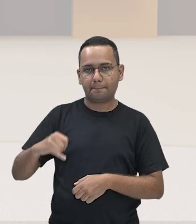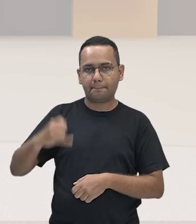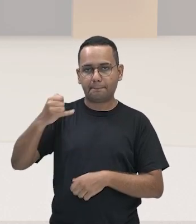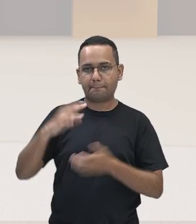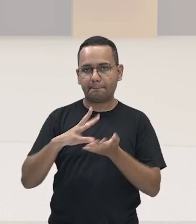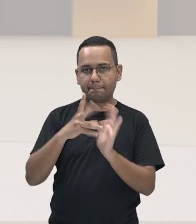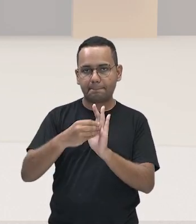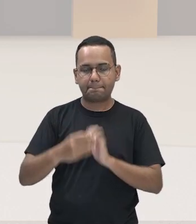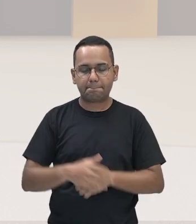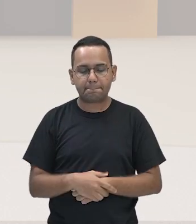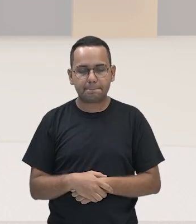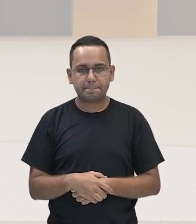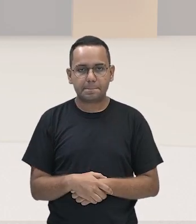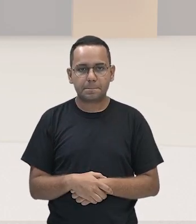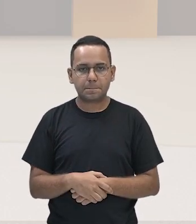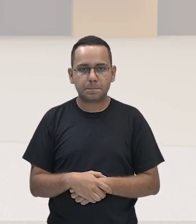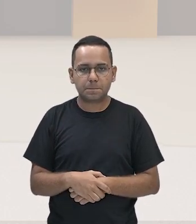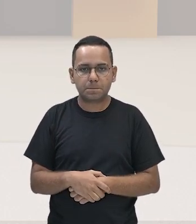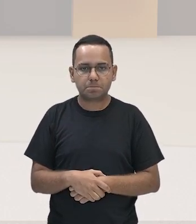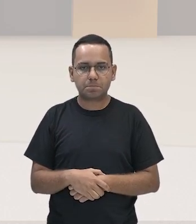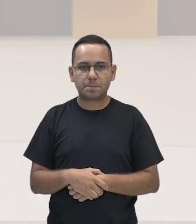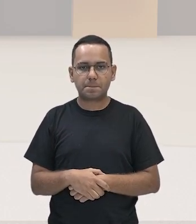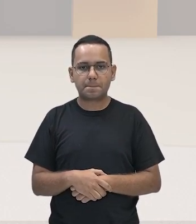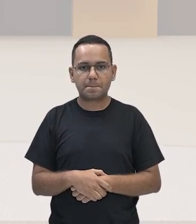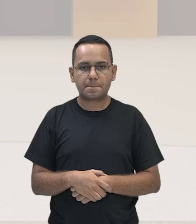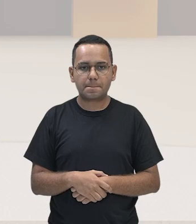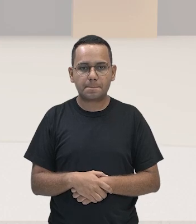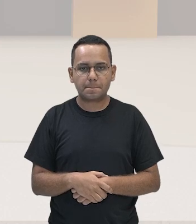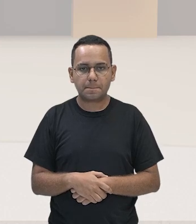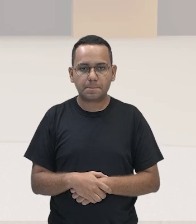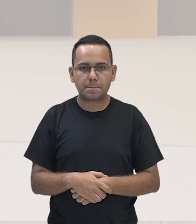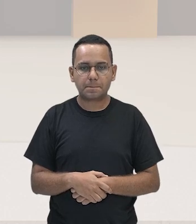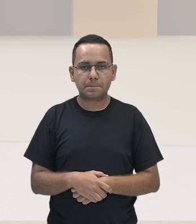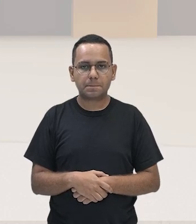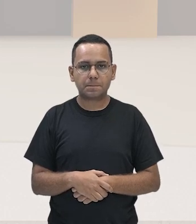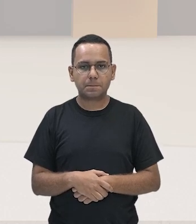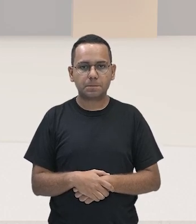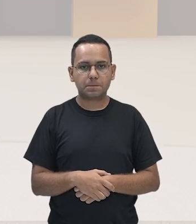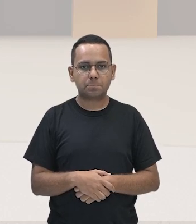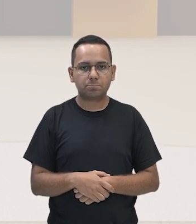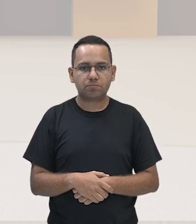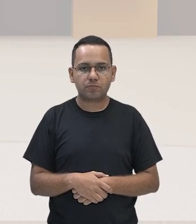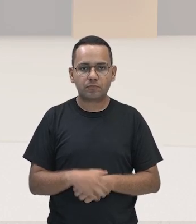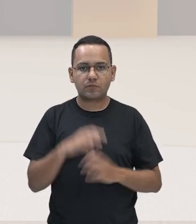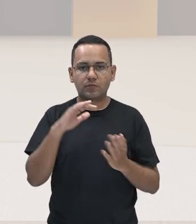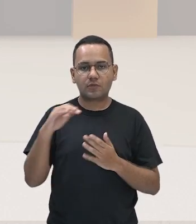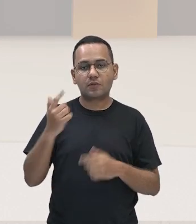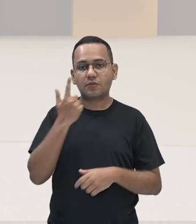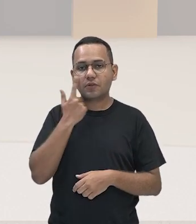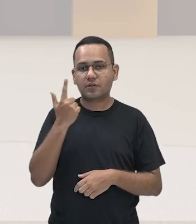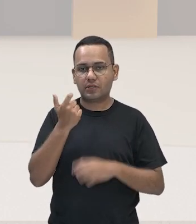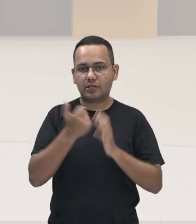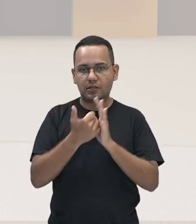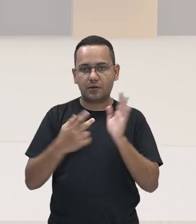Entendido? Então, vamos agora conhecer algumas outras coisas referentes à nossa Amazônia. Vamos